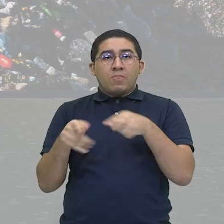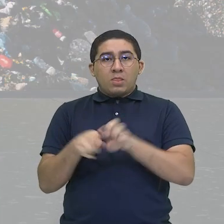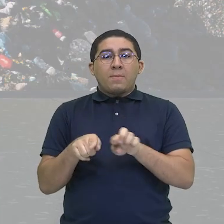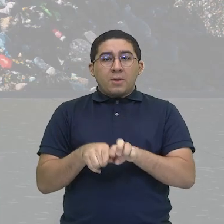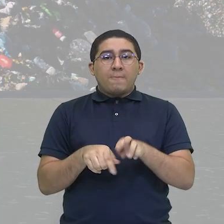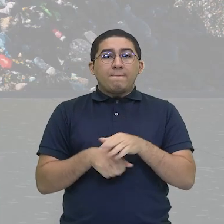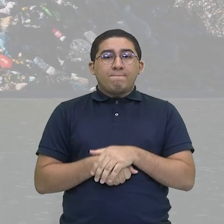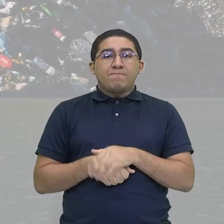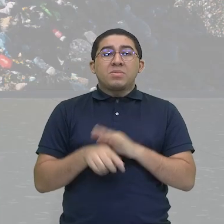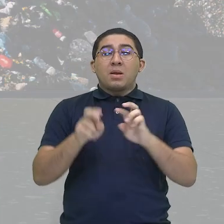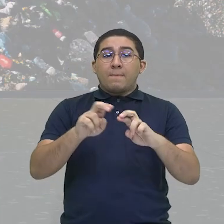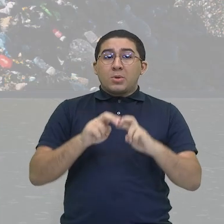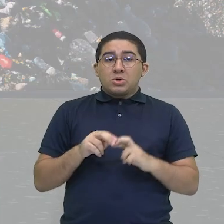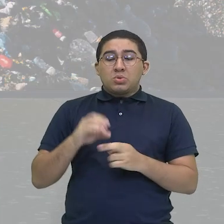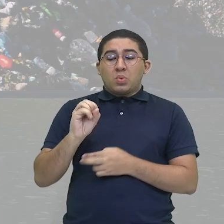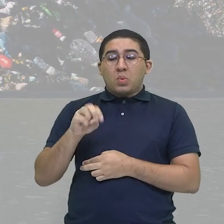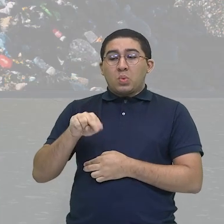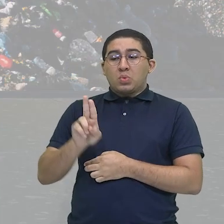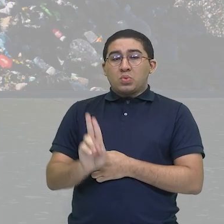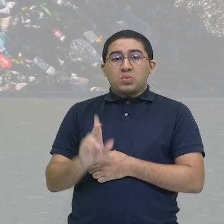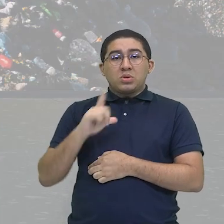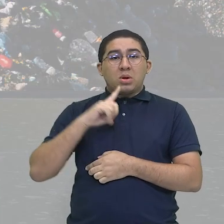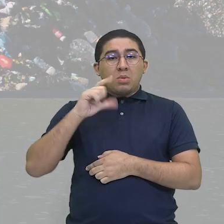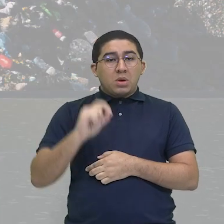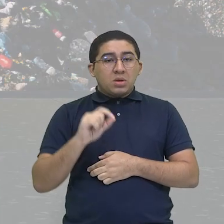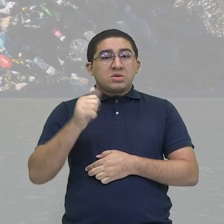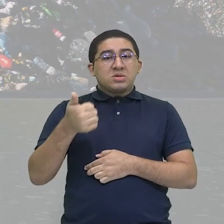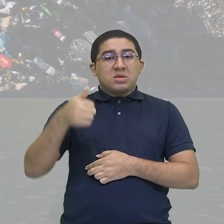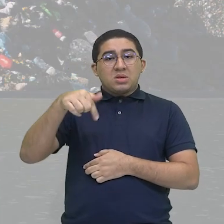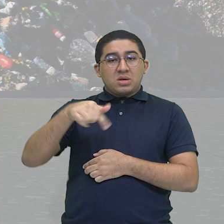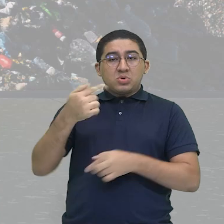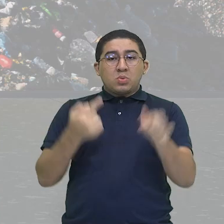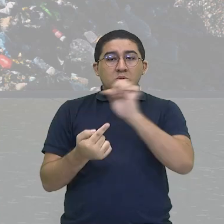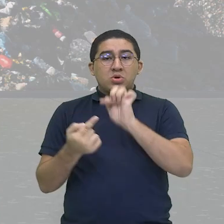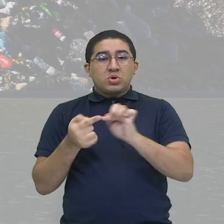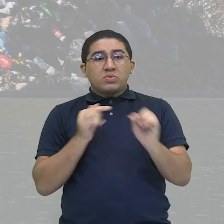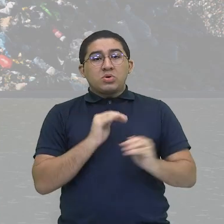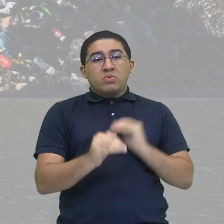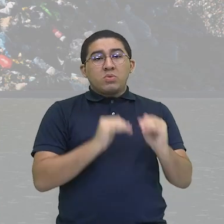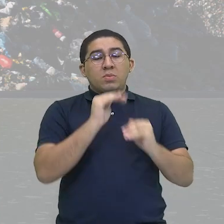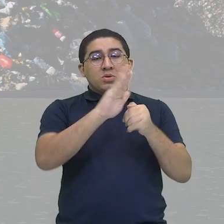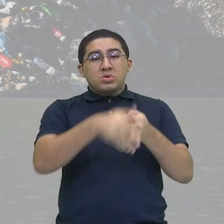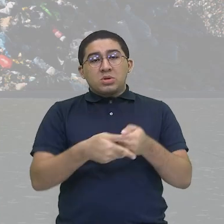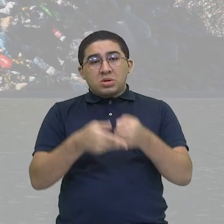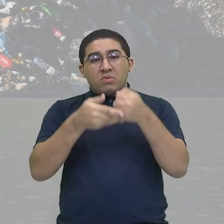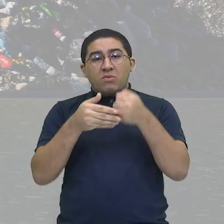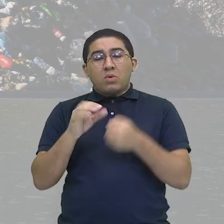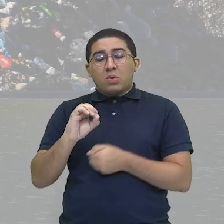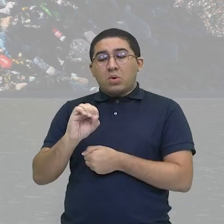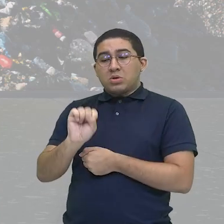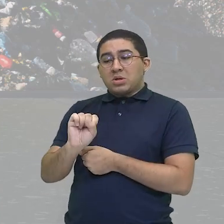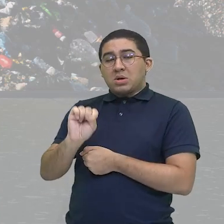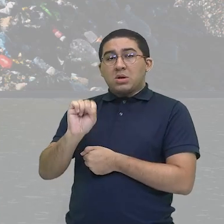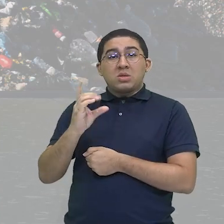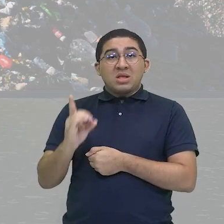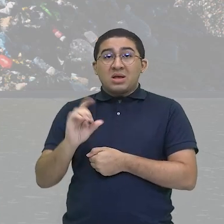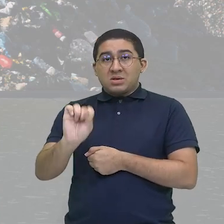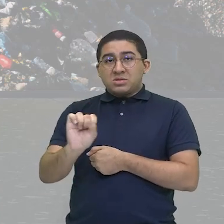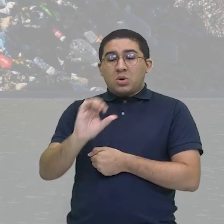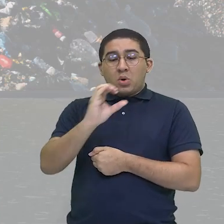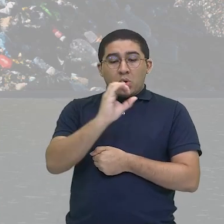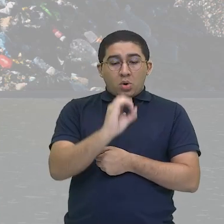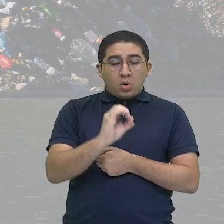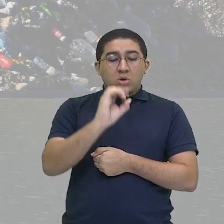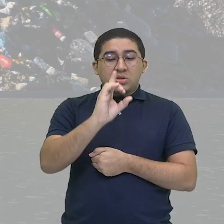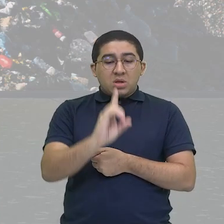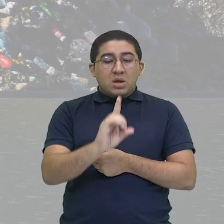pelo qual, por exemplo, a ONU, ela estabeleceu aí 17 Objetivos de Desenvolvimento Sustentável, chamado de ODS, e